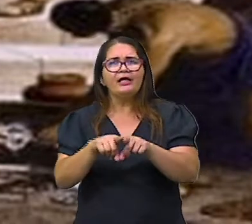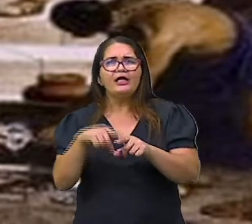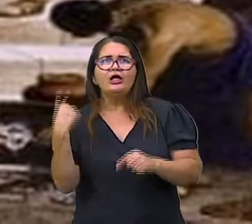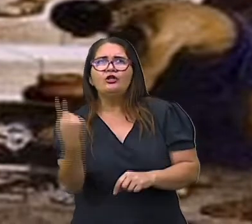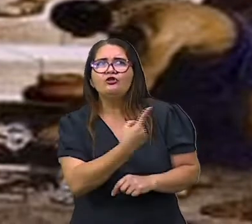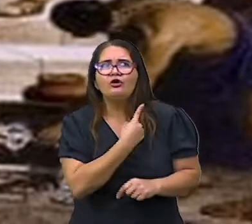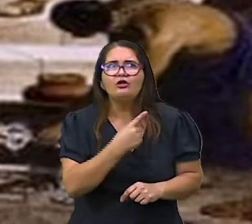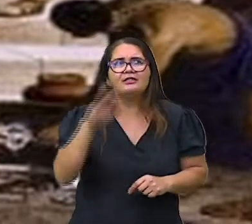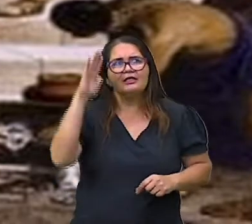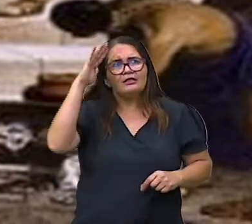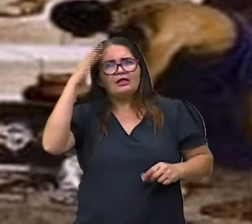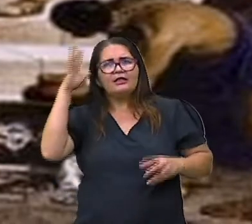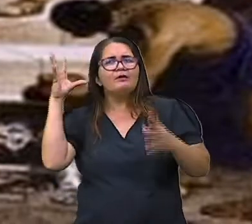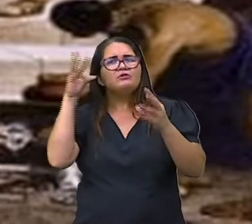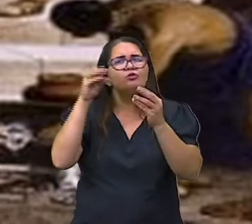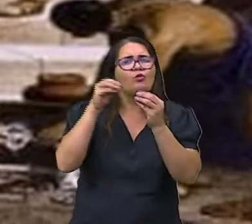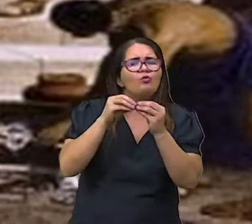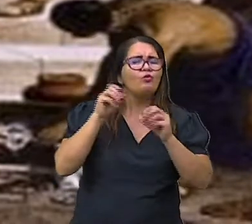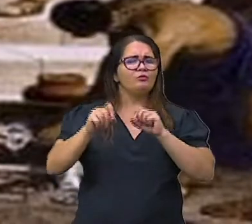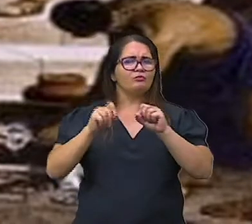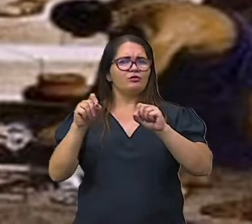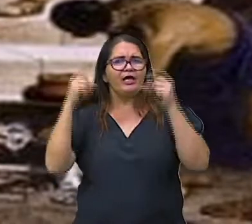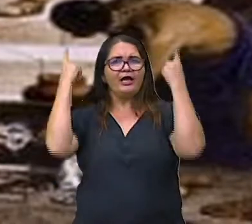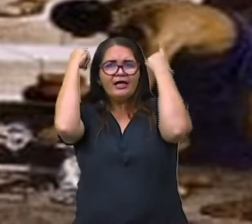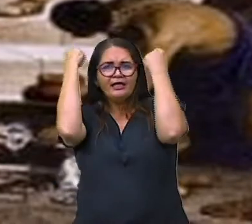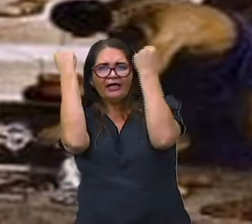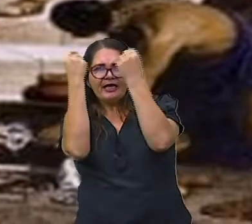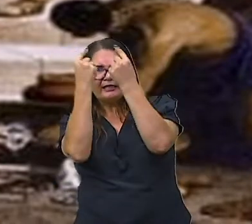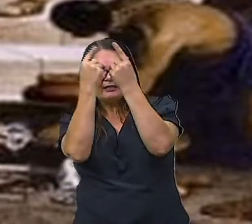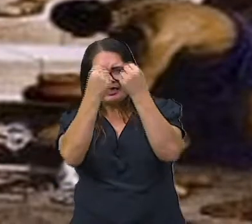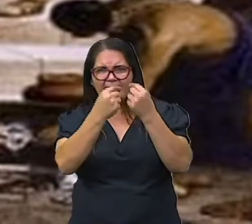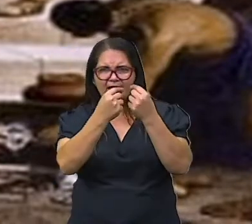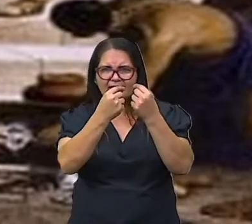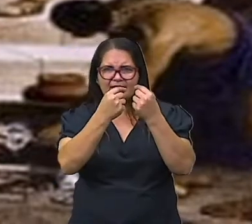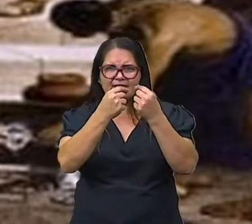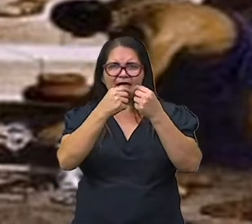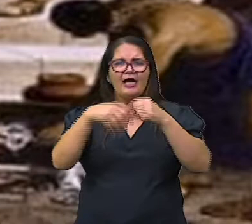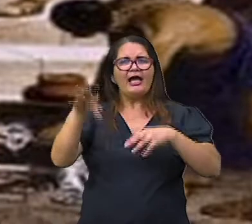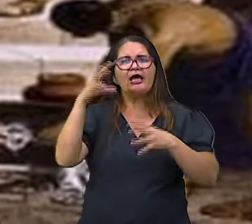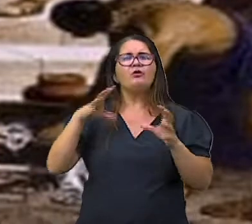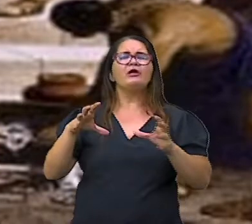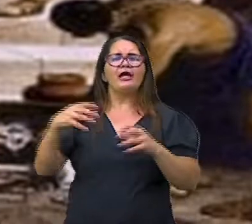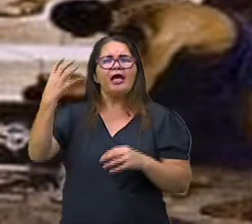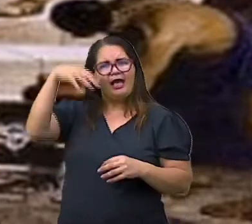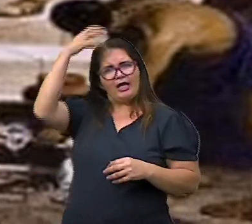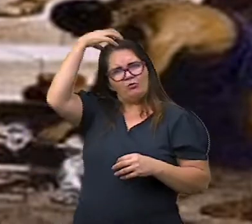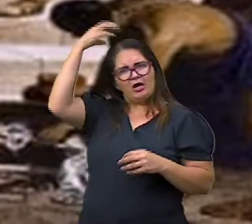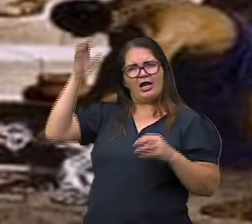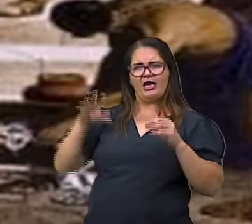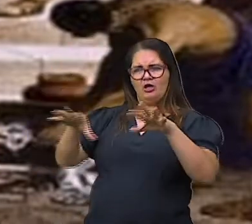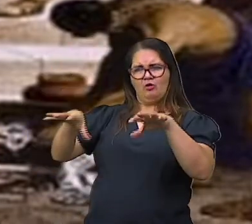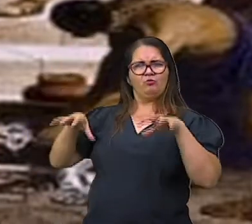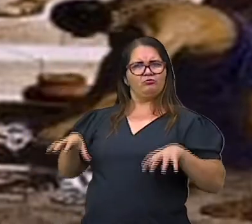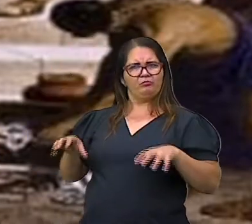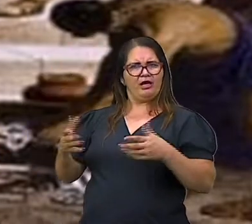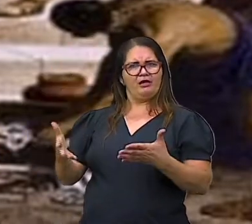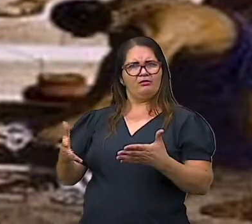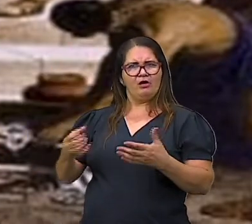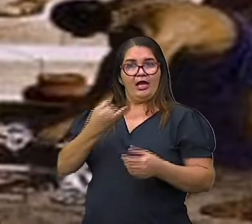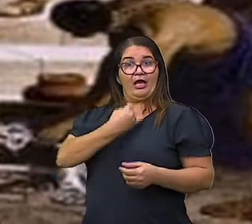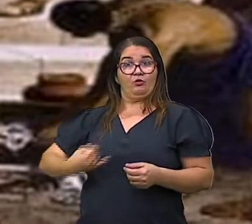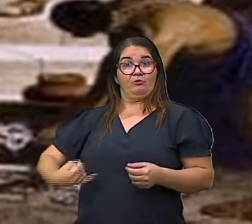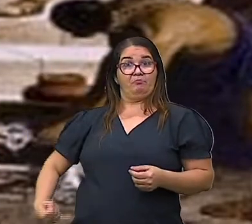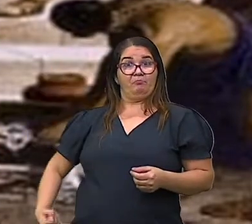Grécia Antiga não foi um império centralizado e com fronteiras muito definidas, como em